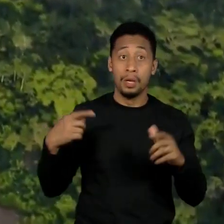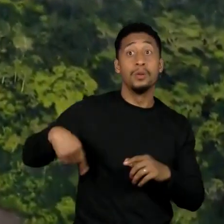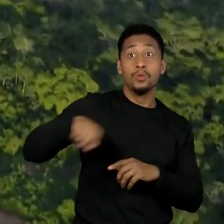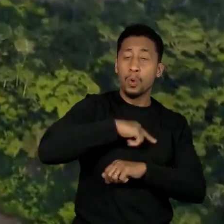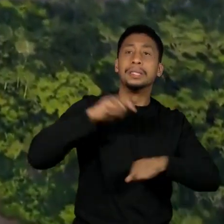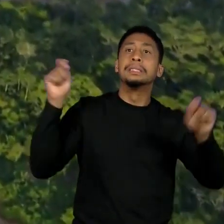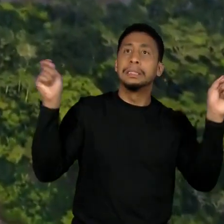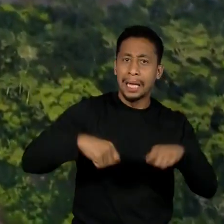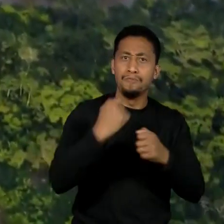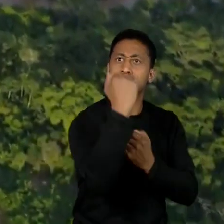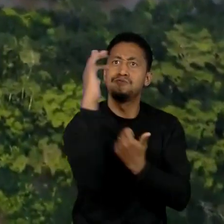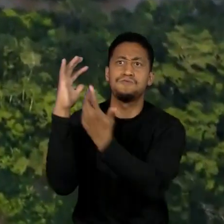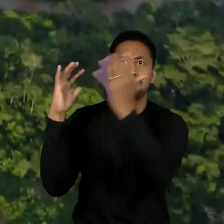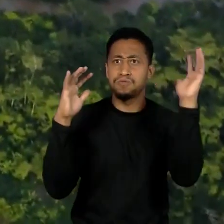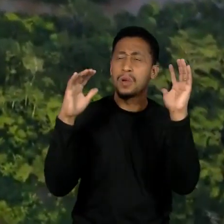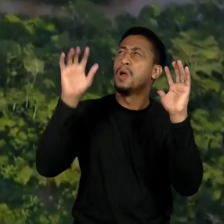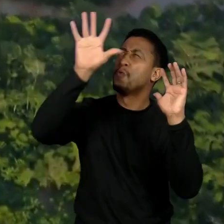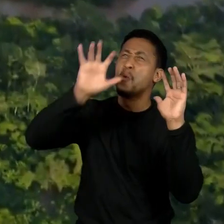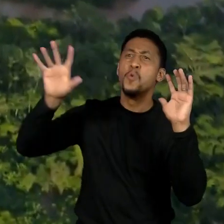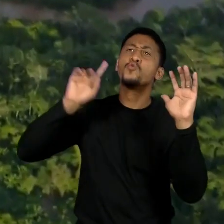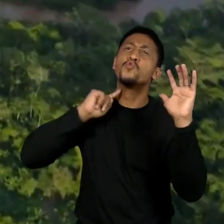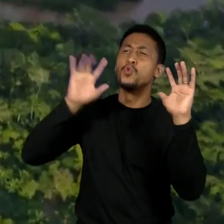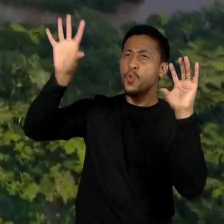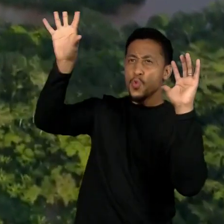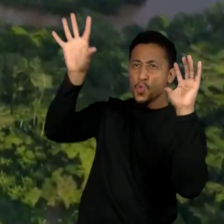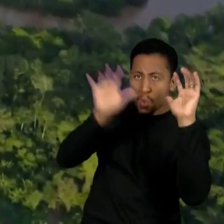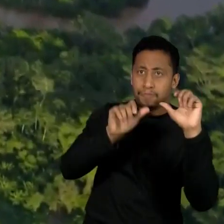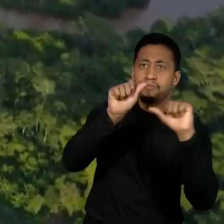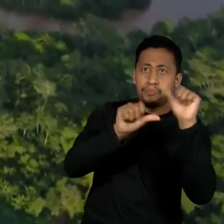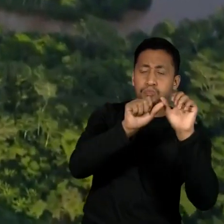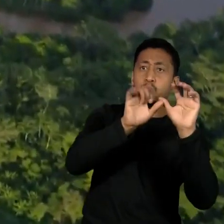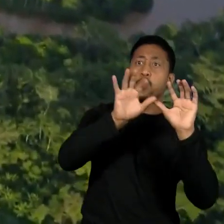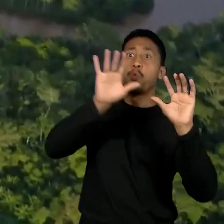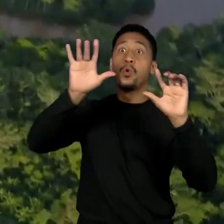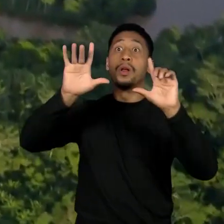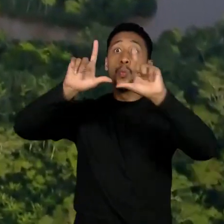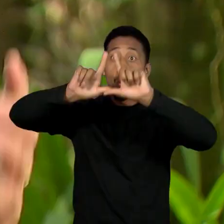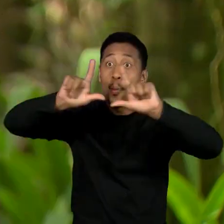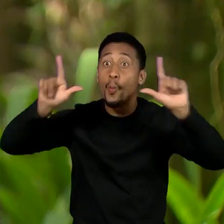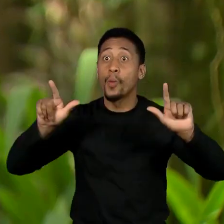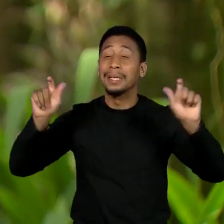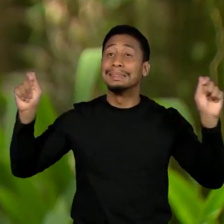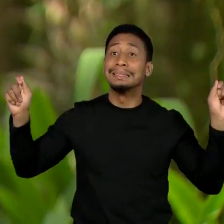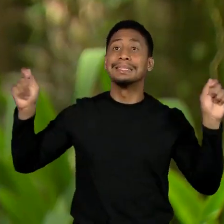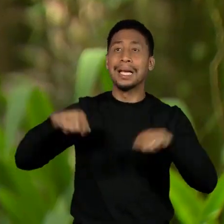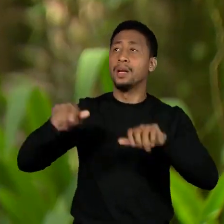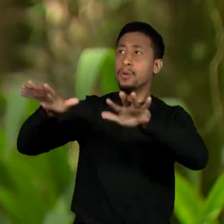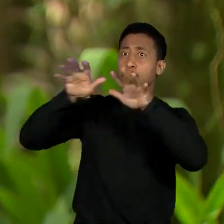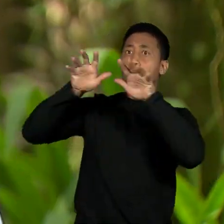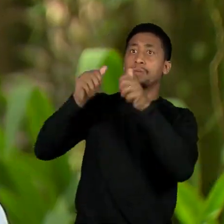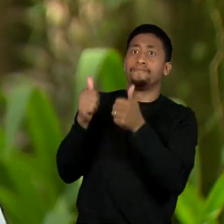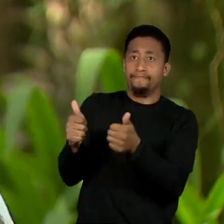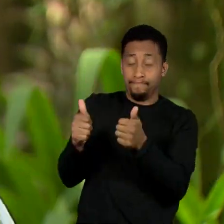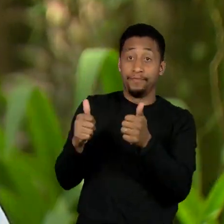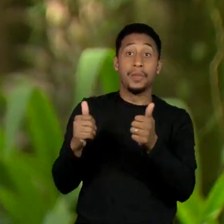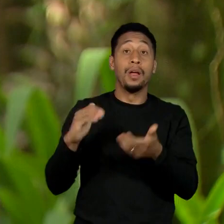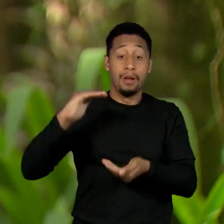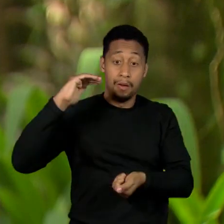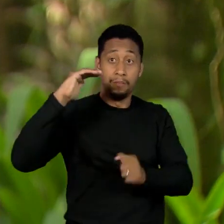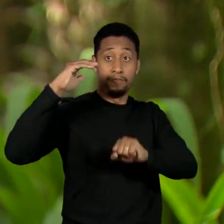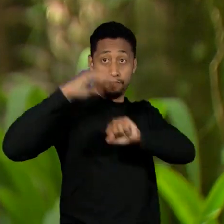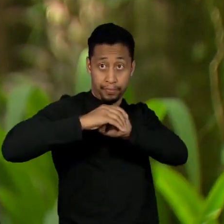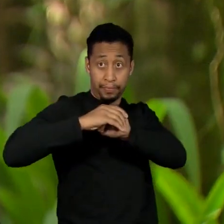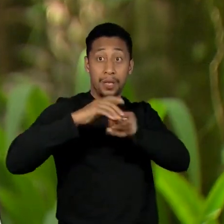carbono com reflorestamento e com recuperação ecológica. Bancos como o BNDES, como